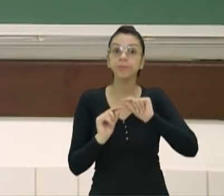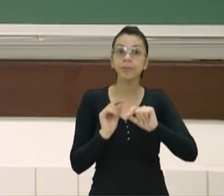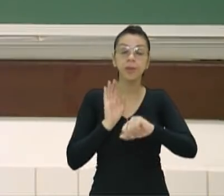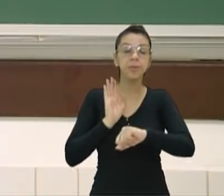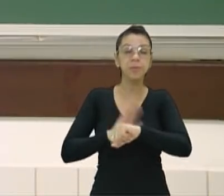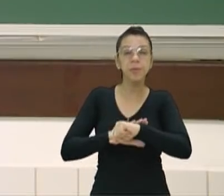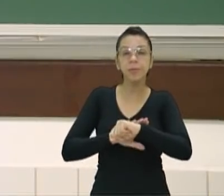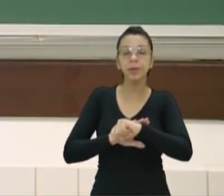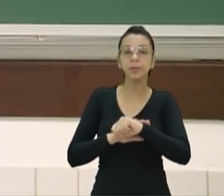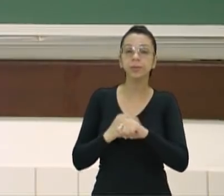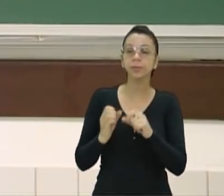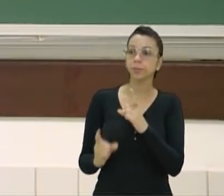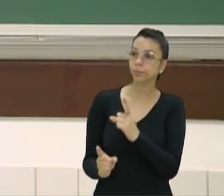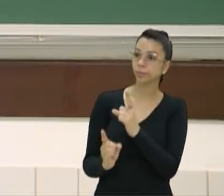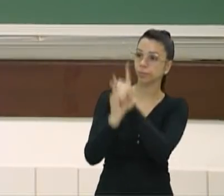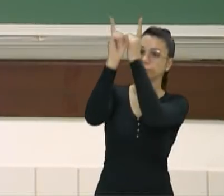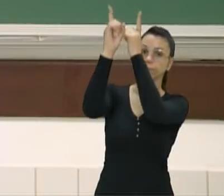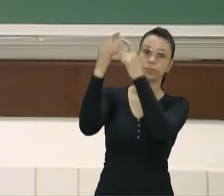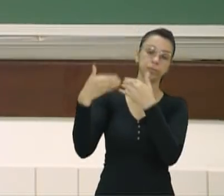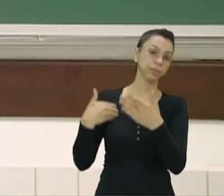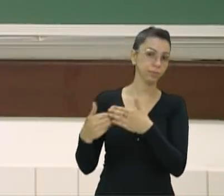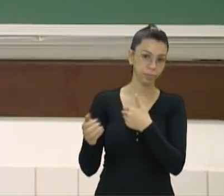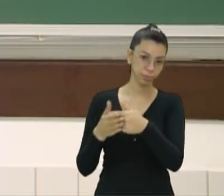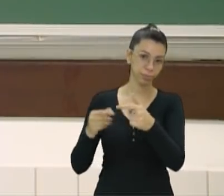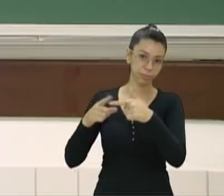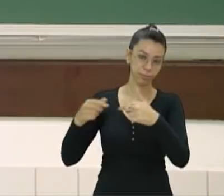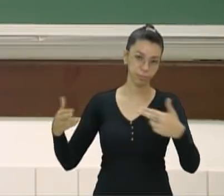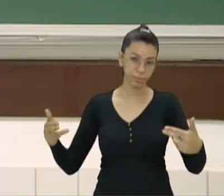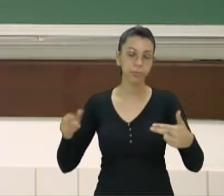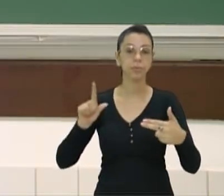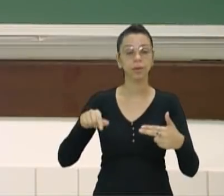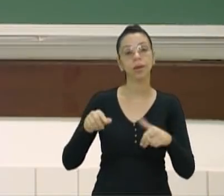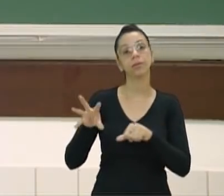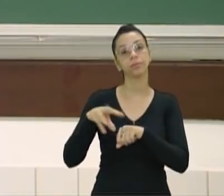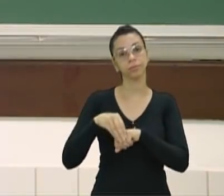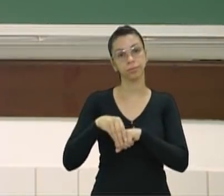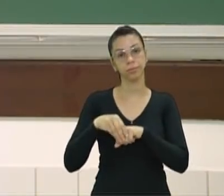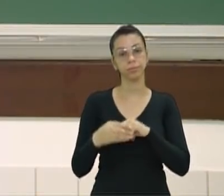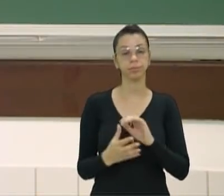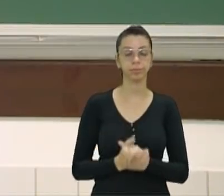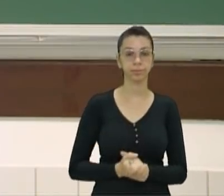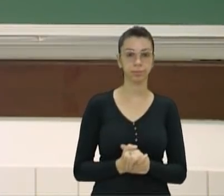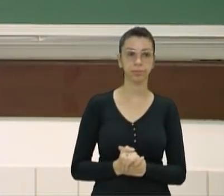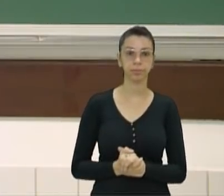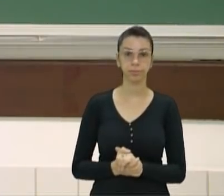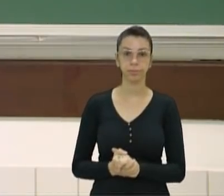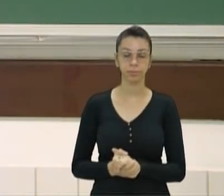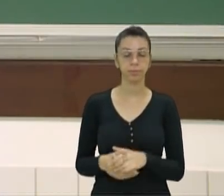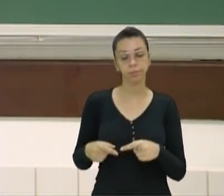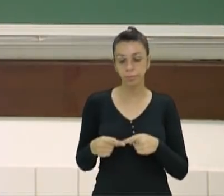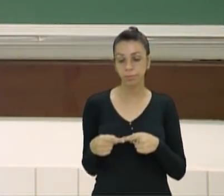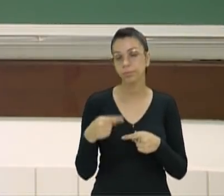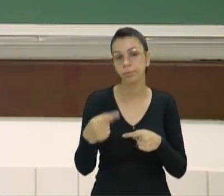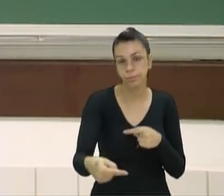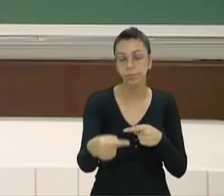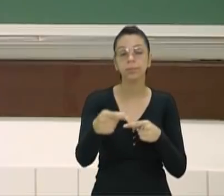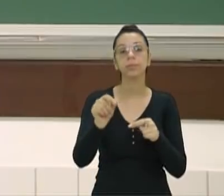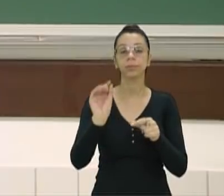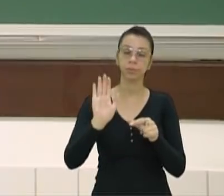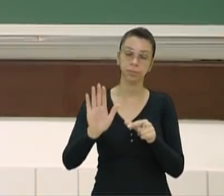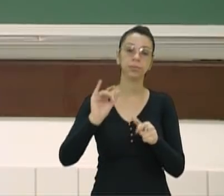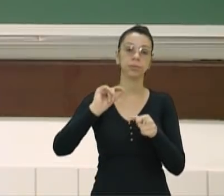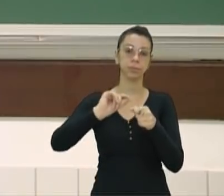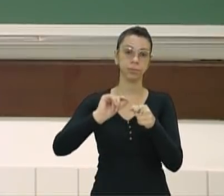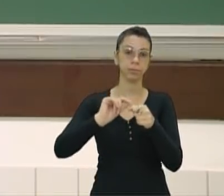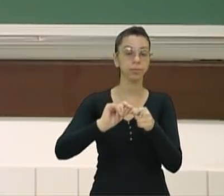o objeto em questão, seja ele qual for, você está realizando a ação do conhecimento. Agora, depois que você fez isso,